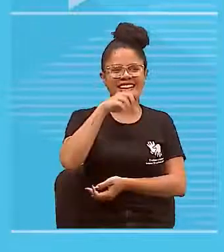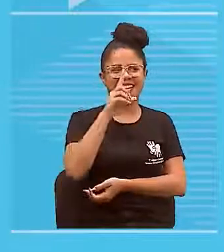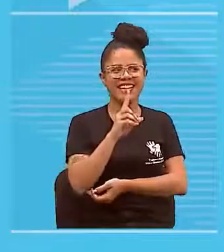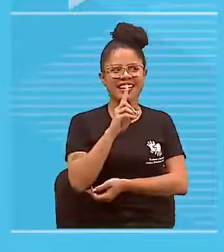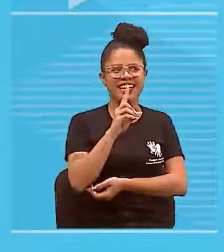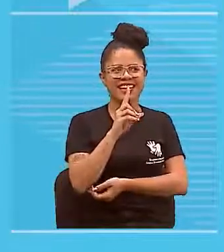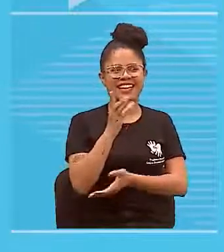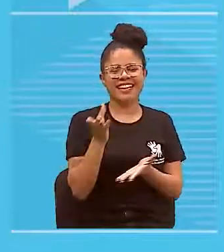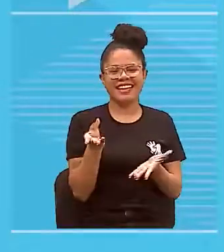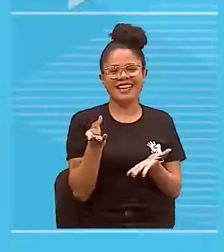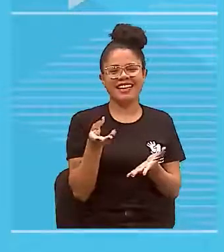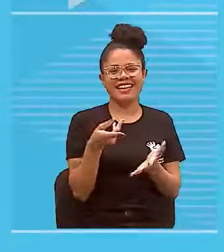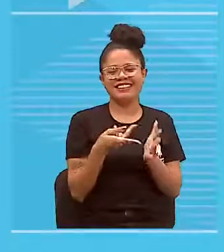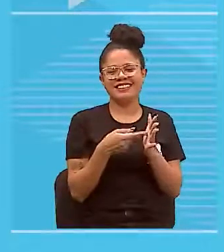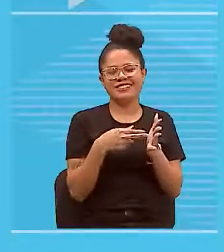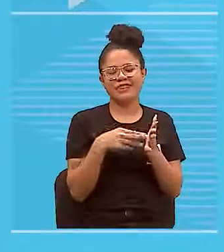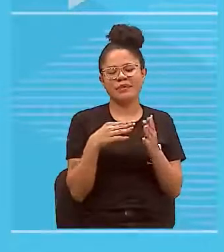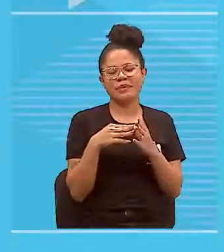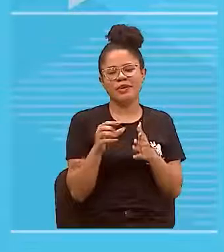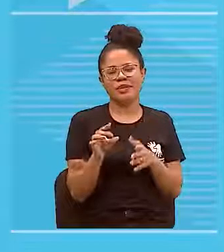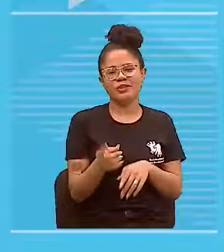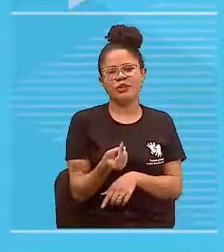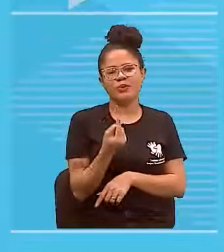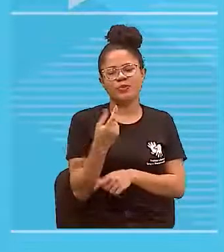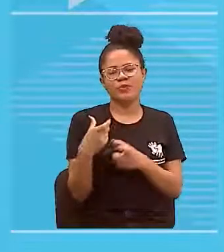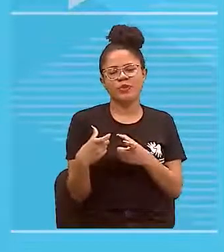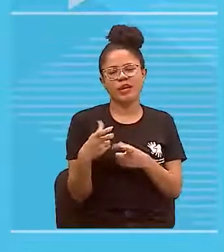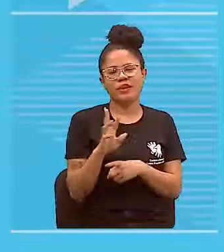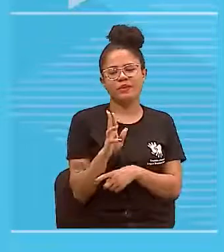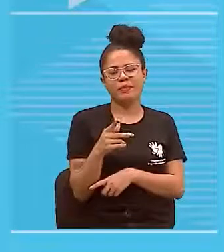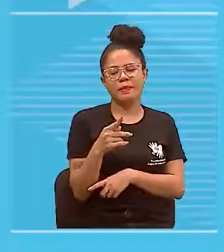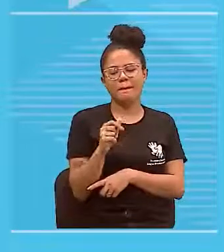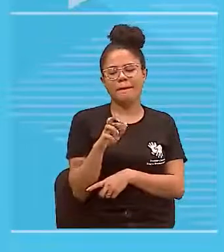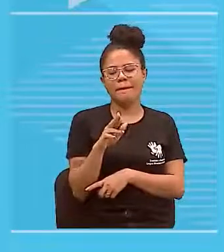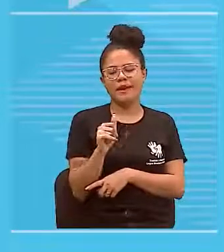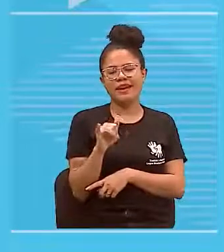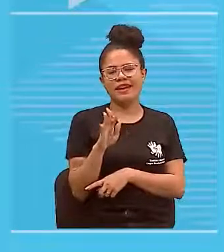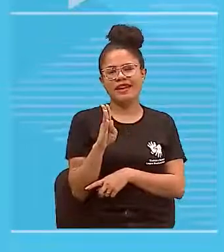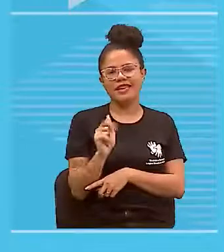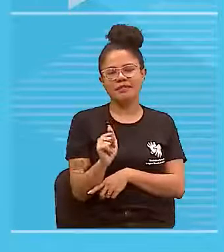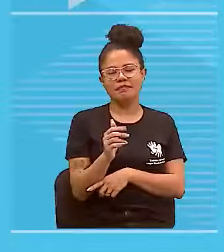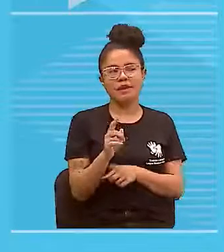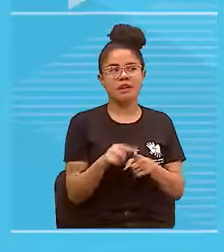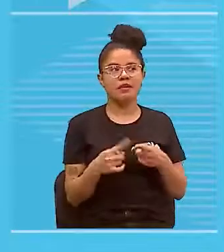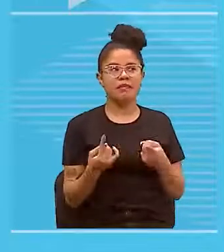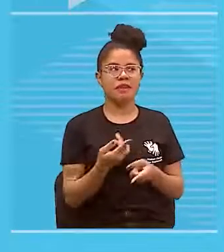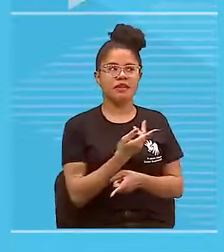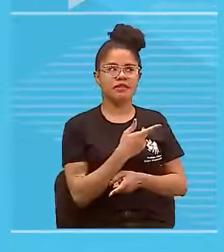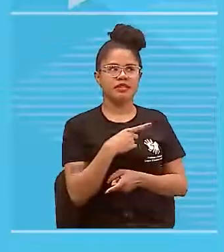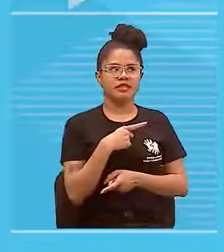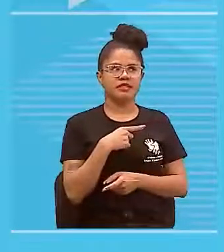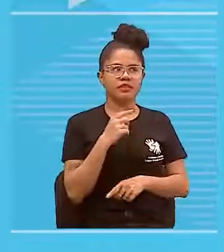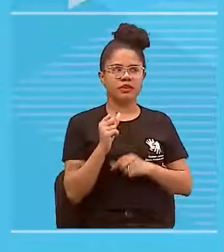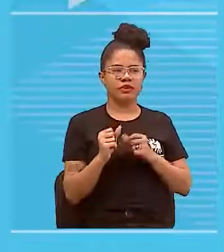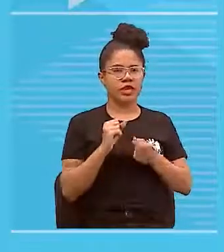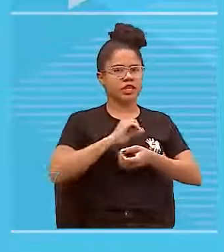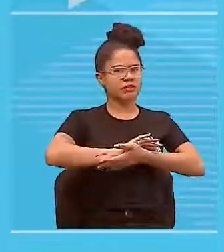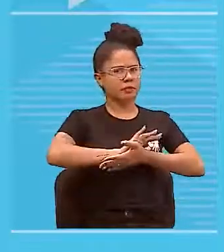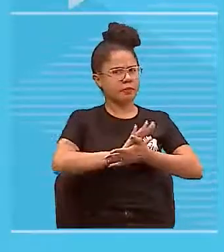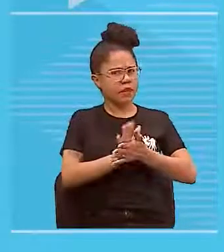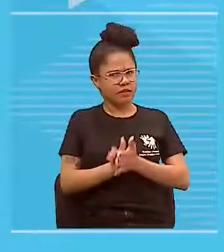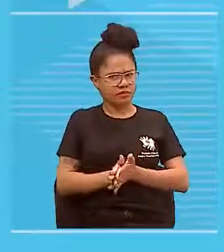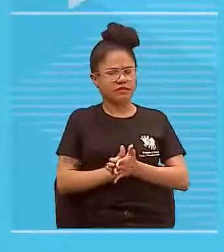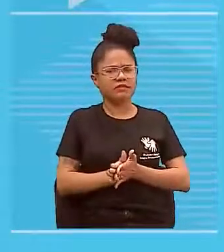eu não sei se vocês perceberam Mas aí tem tem um ar de grande preconceito